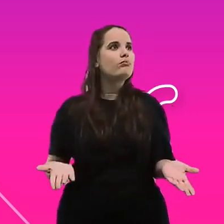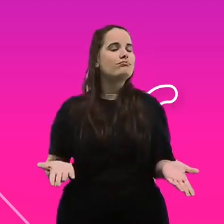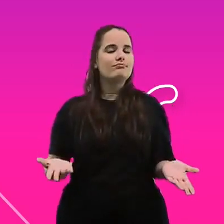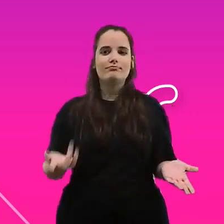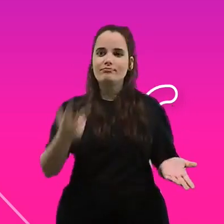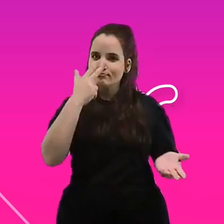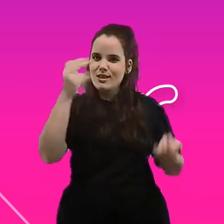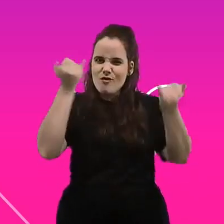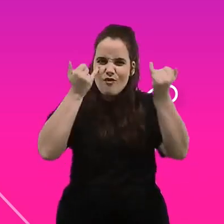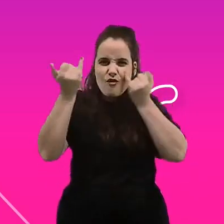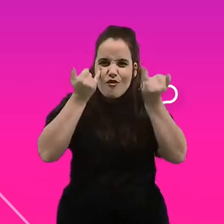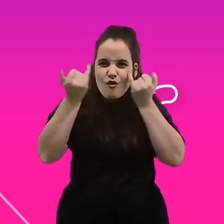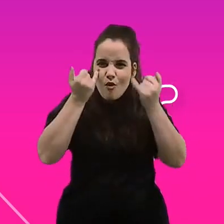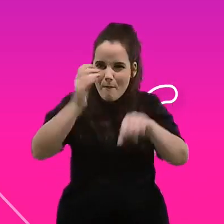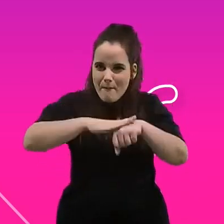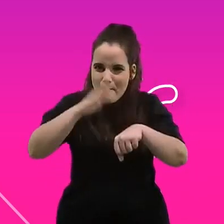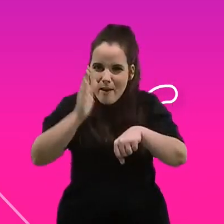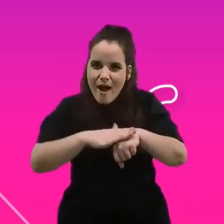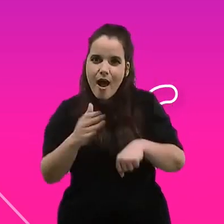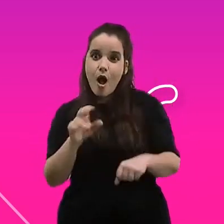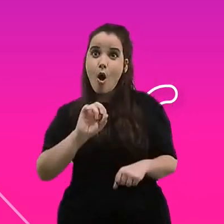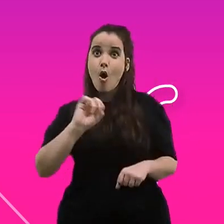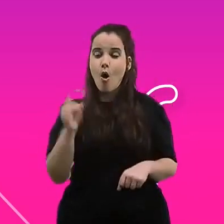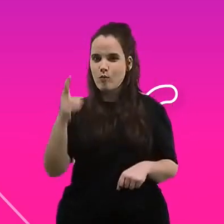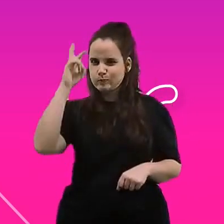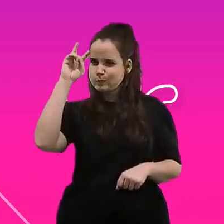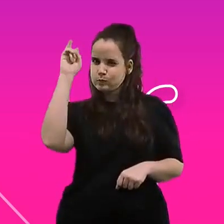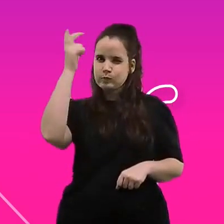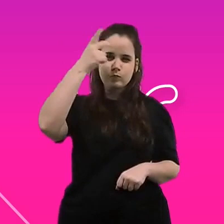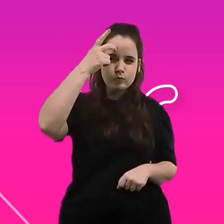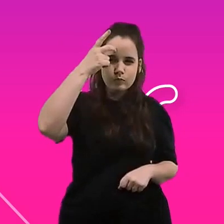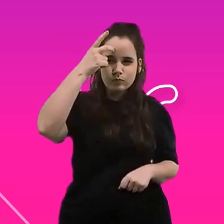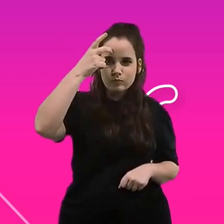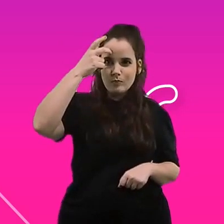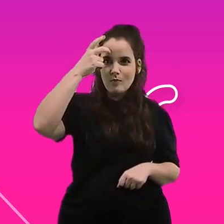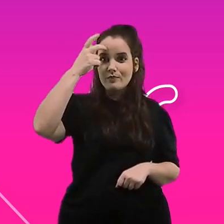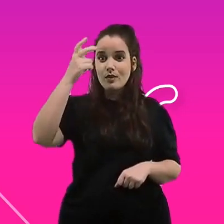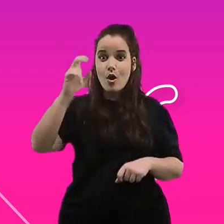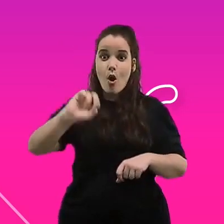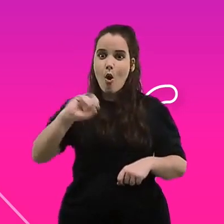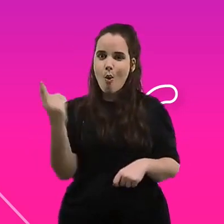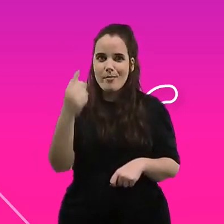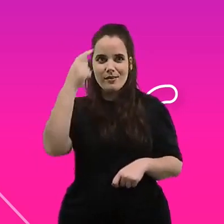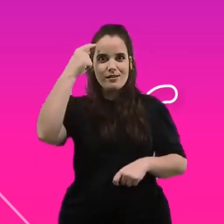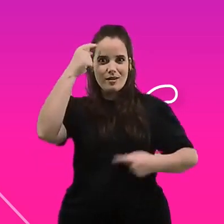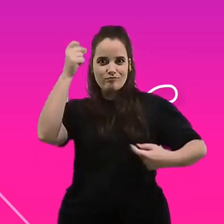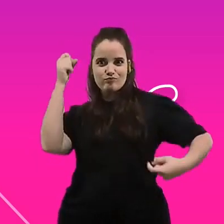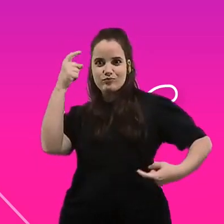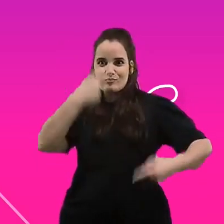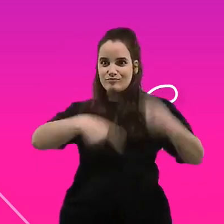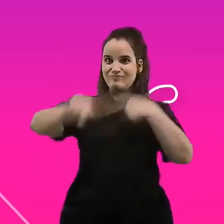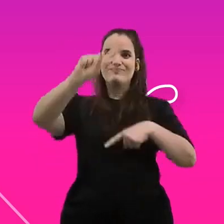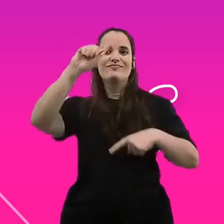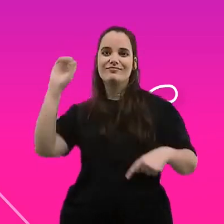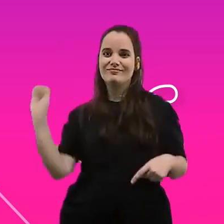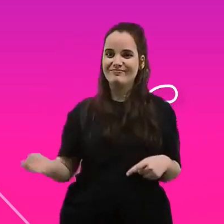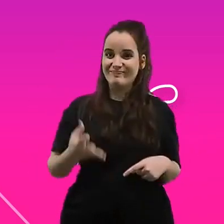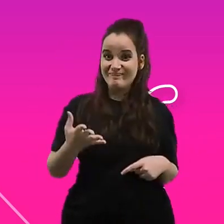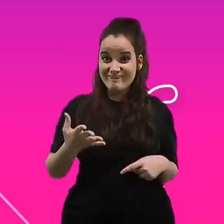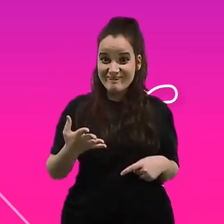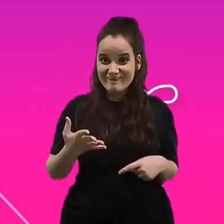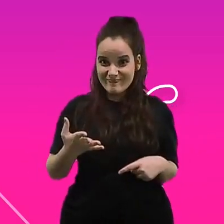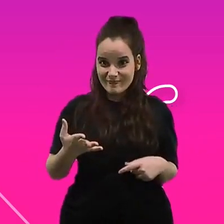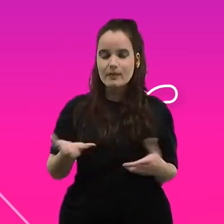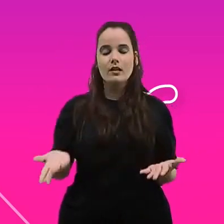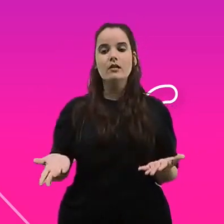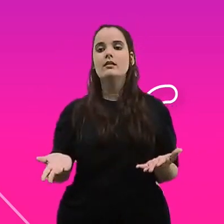até mesmo uma mudança de ideia, ou até mesmo uma inovação. E o momento da pandemia foi isso, foi, na verdade, um